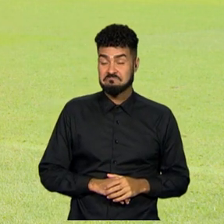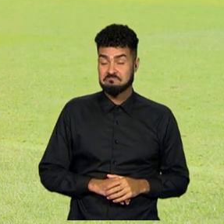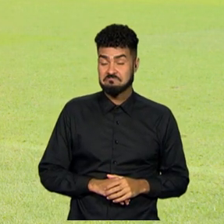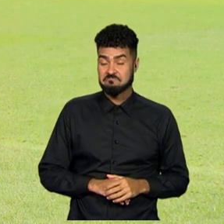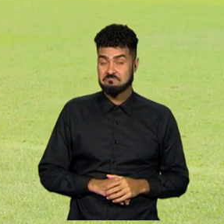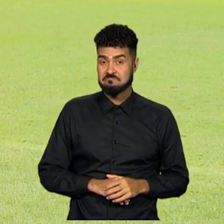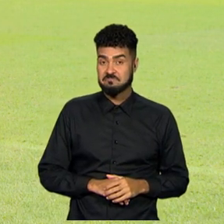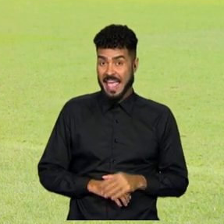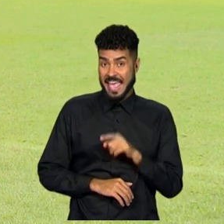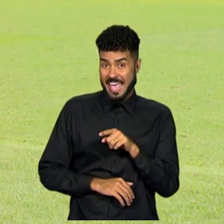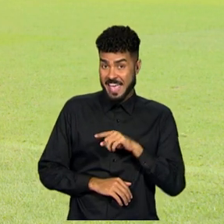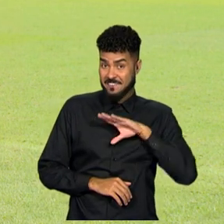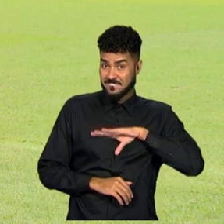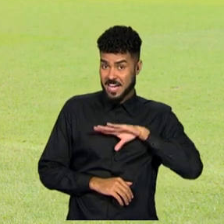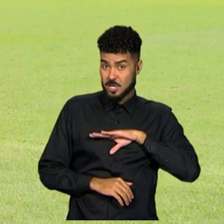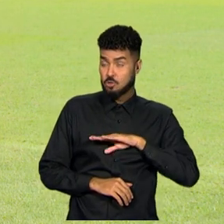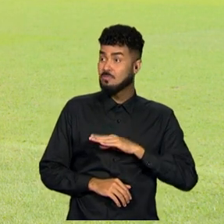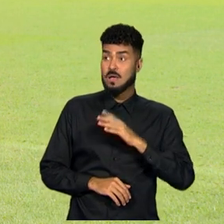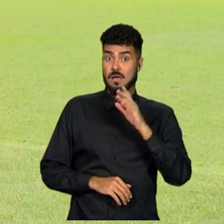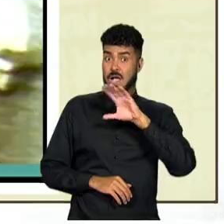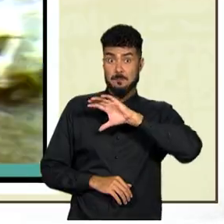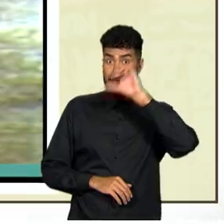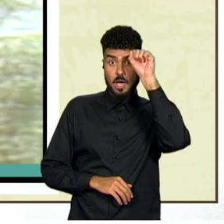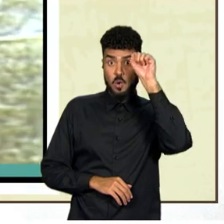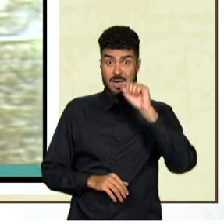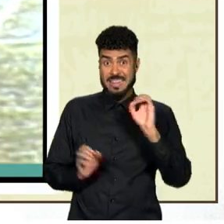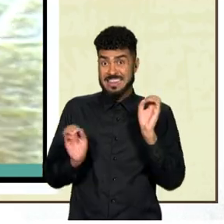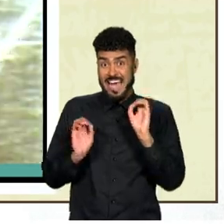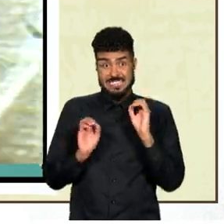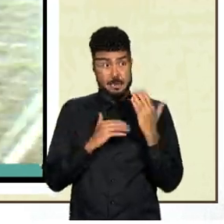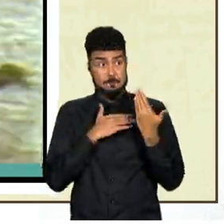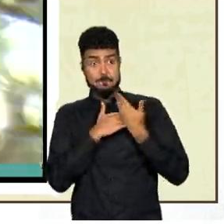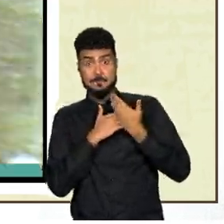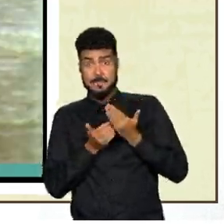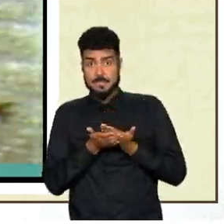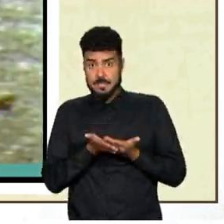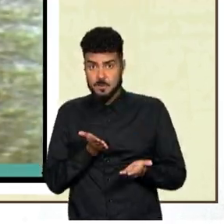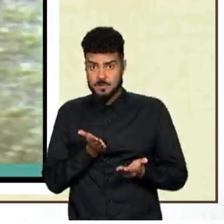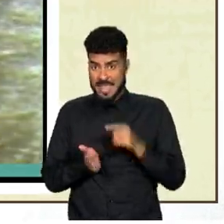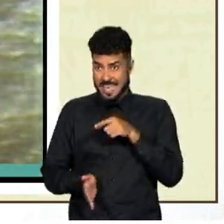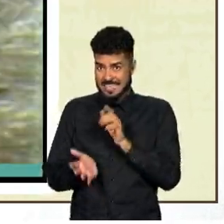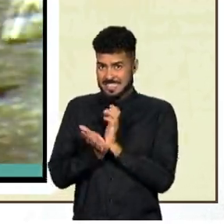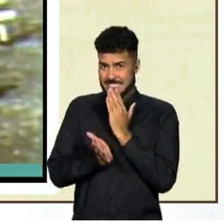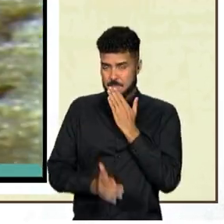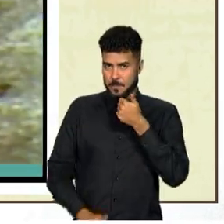E o Vasco foi campeão invicto. Desse time de